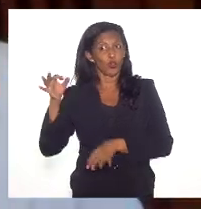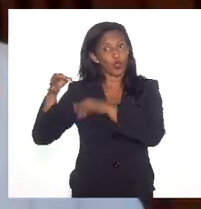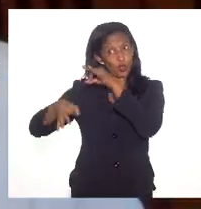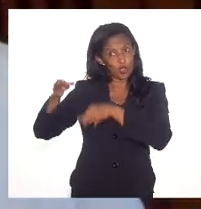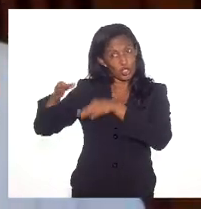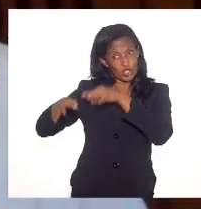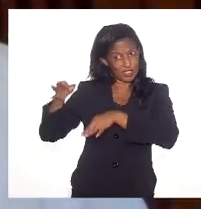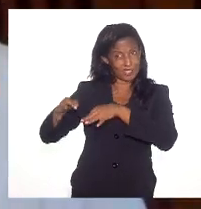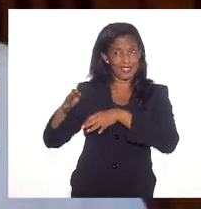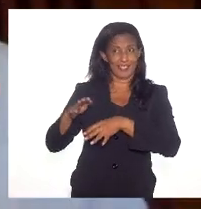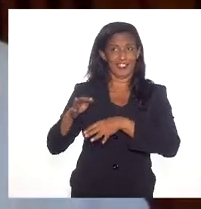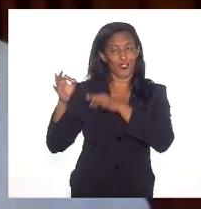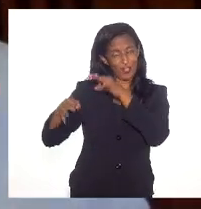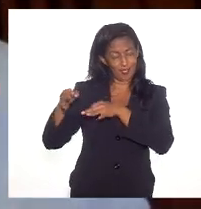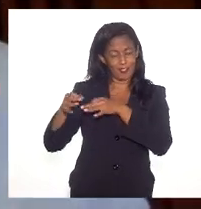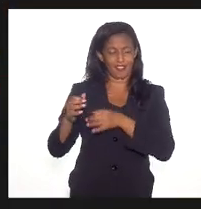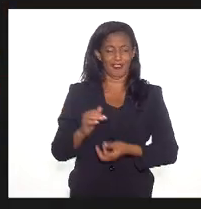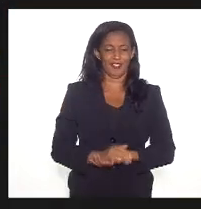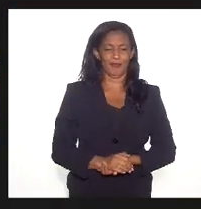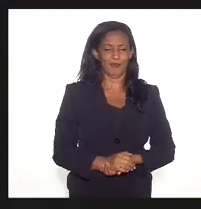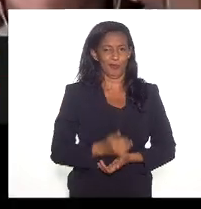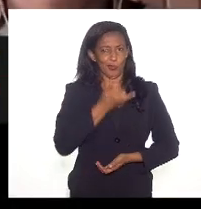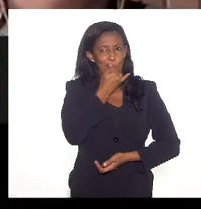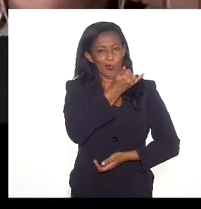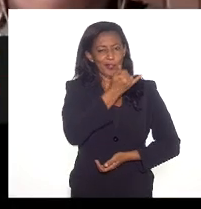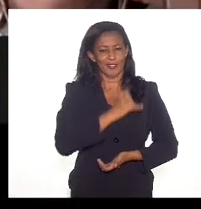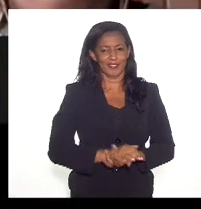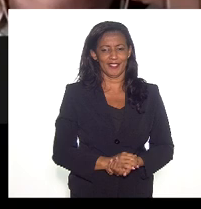Okay. Eu falei isso. Ah, tá, entendi.